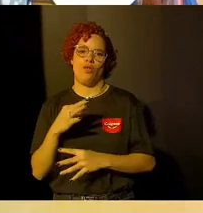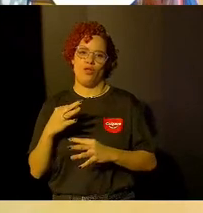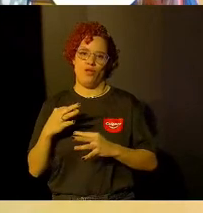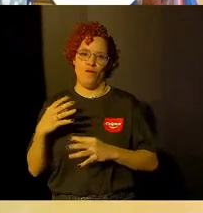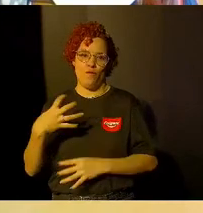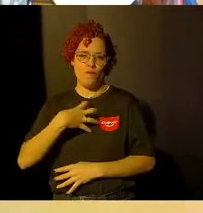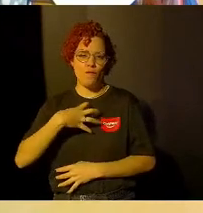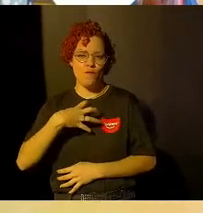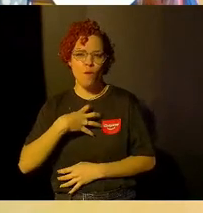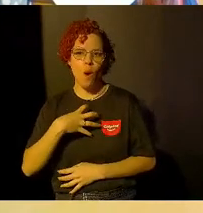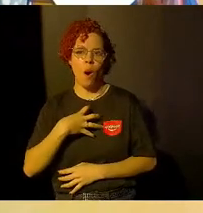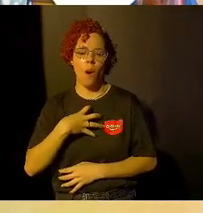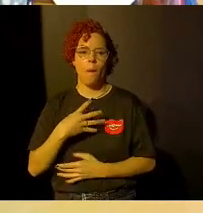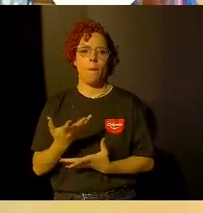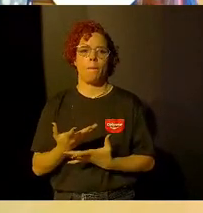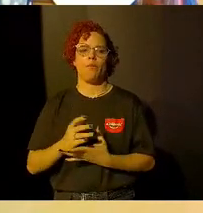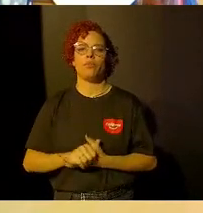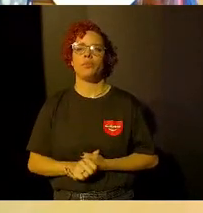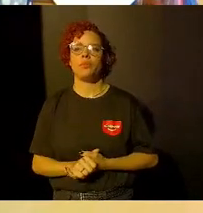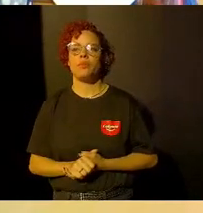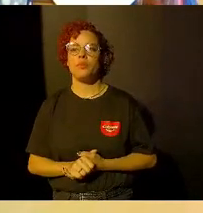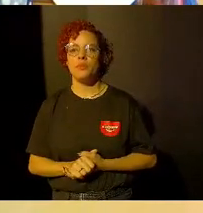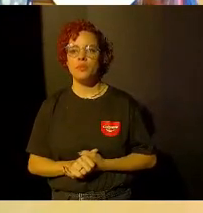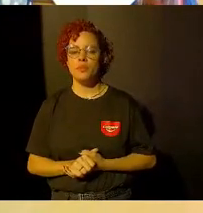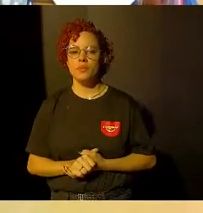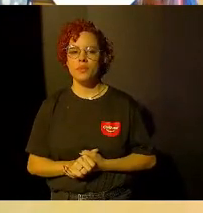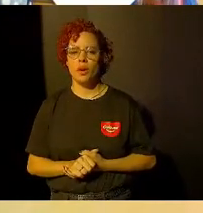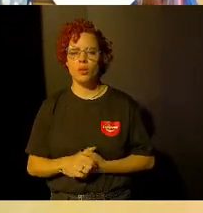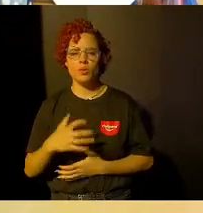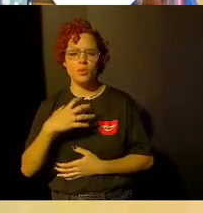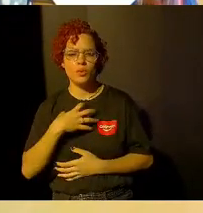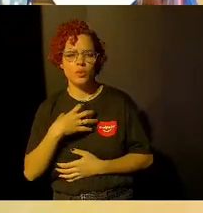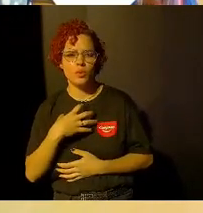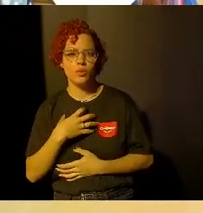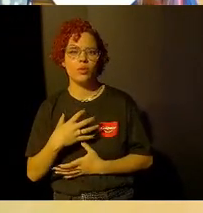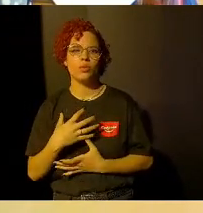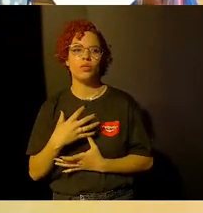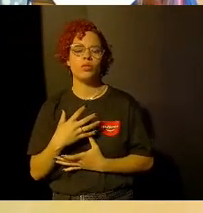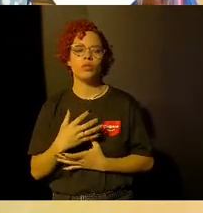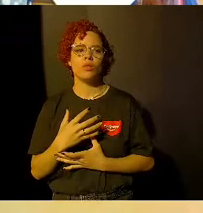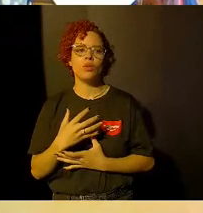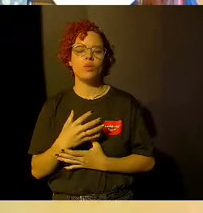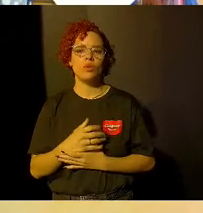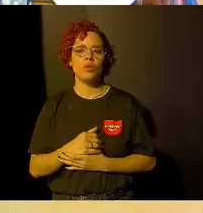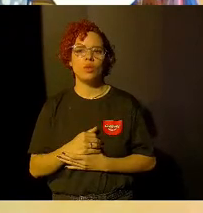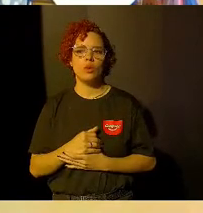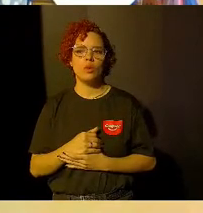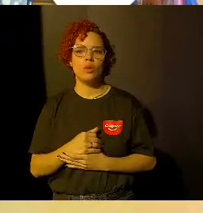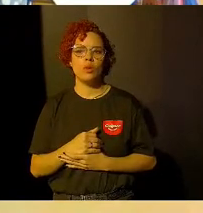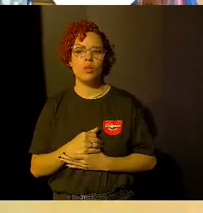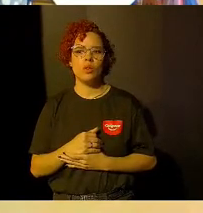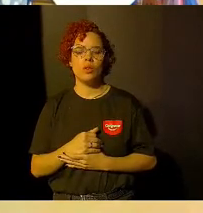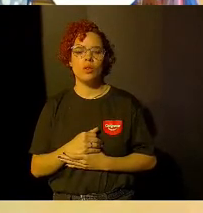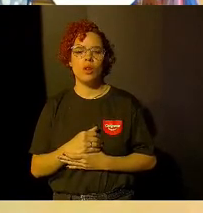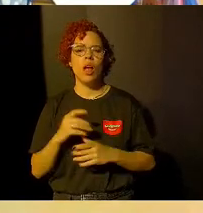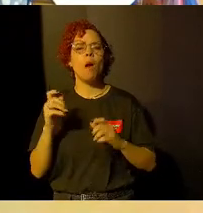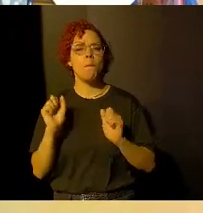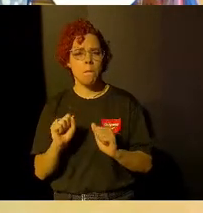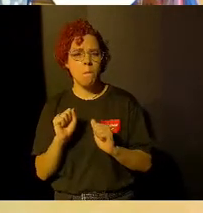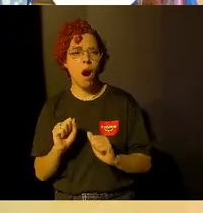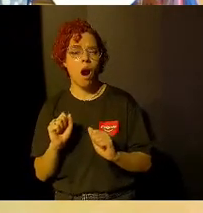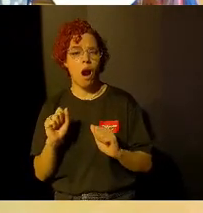sem que ter que passar por os gates hoje em dia fotos